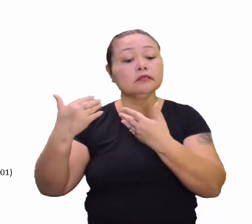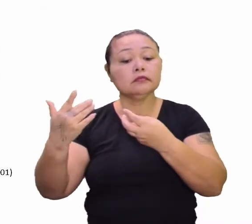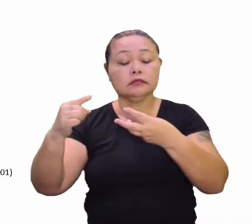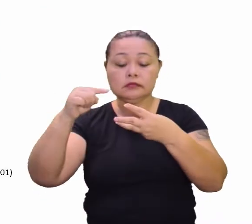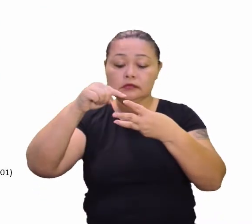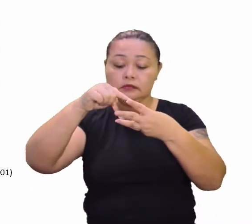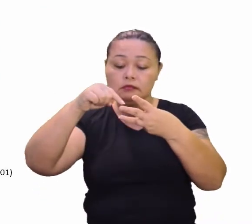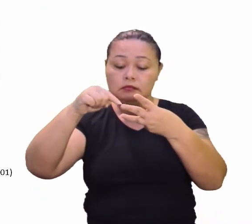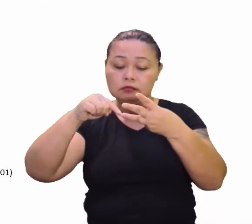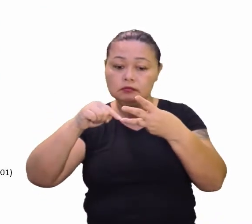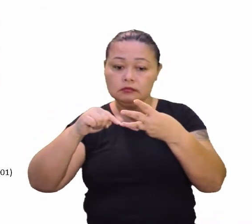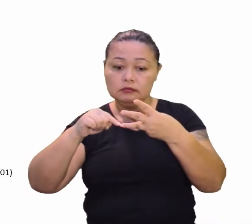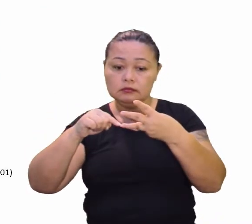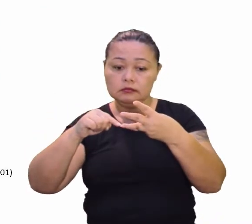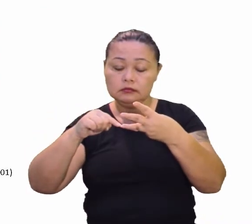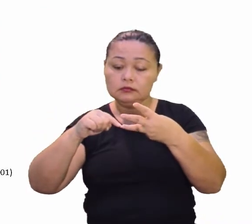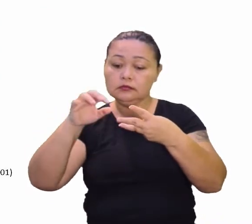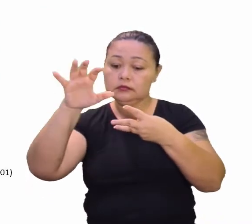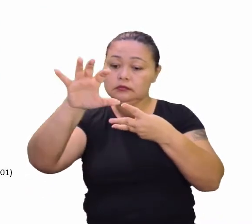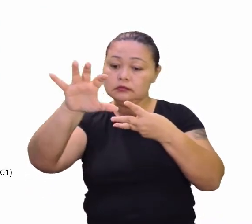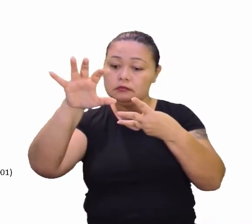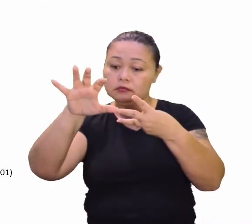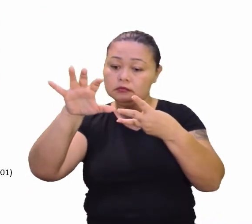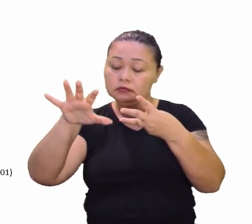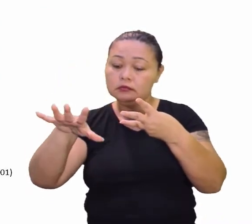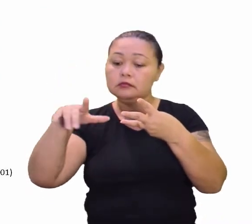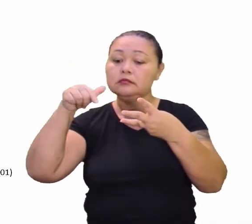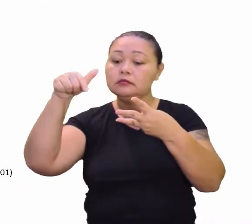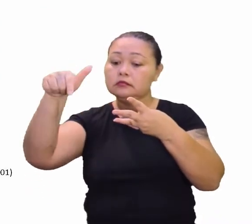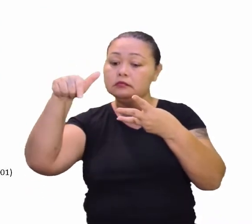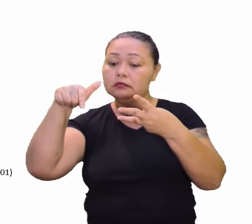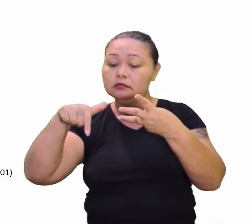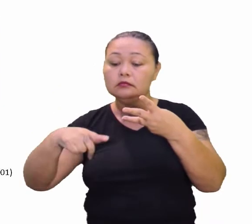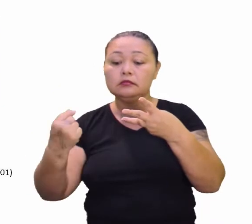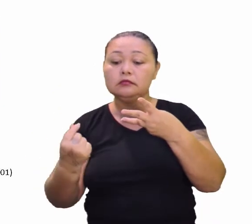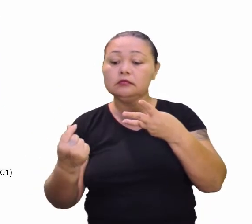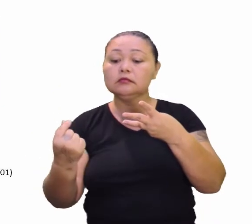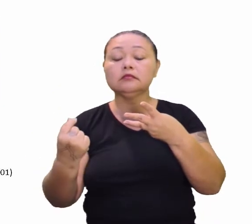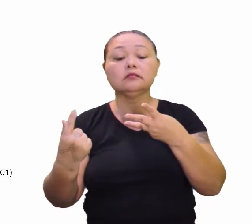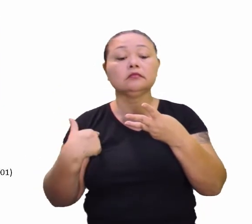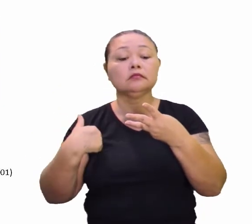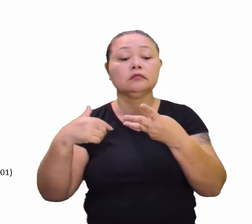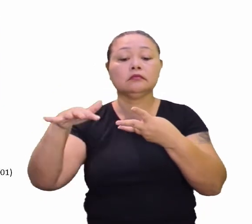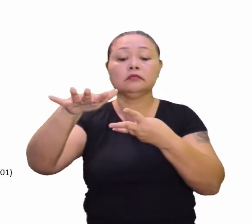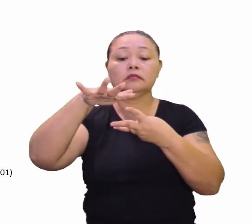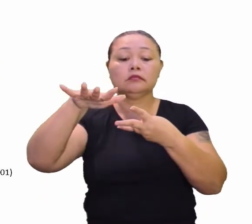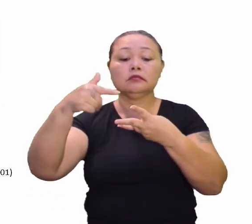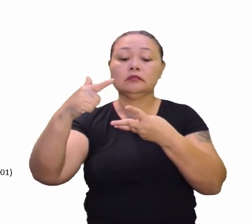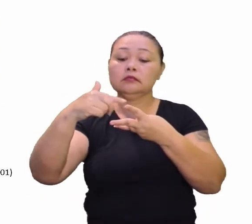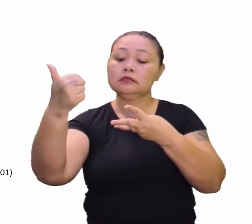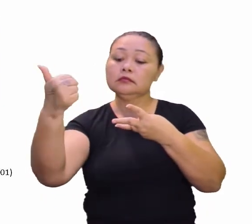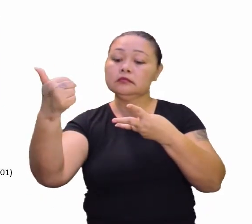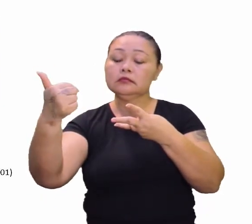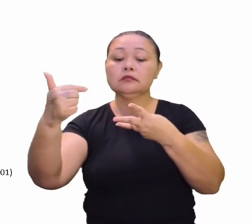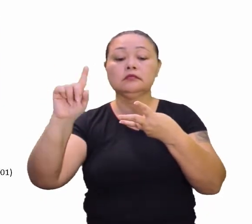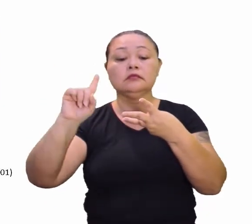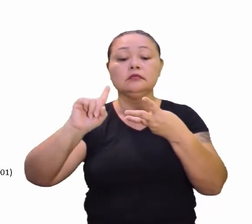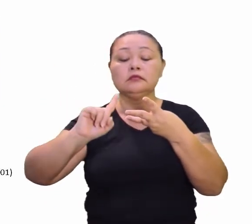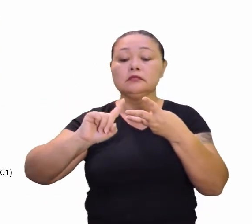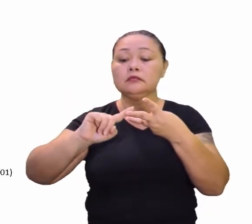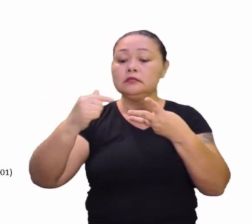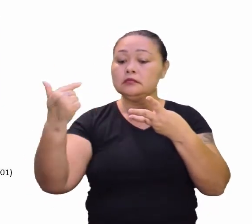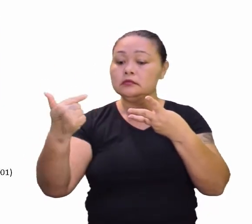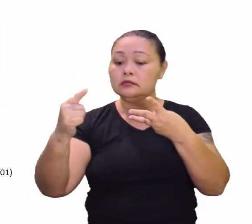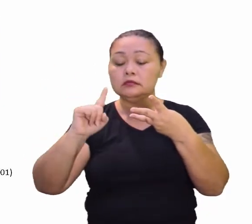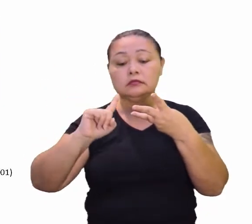costuma ser dividida pelos 3 setores das atividades econômicas: o setor primário da economia,